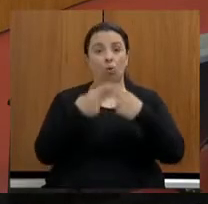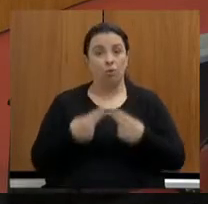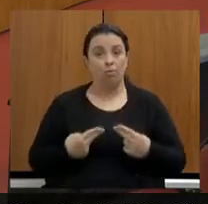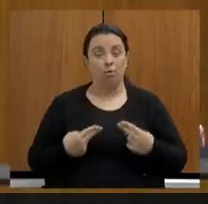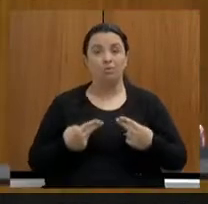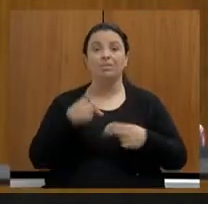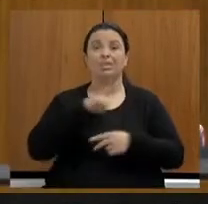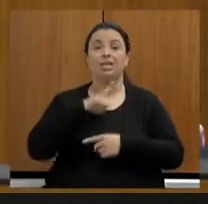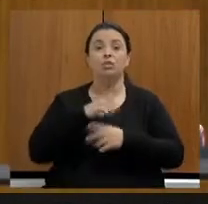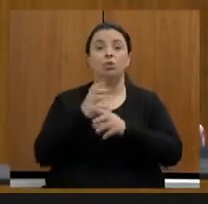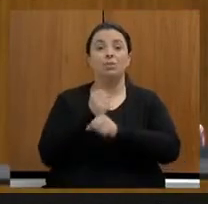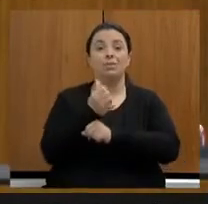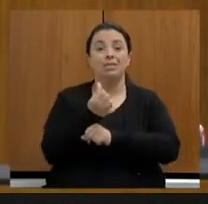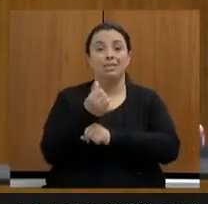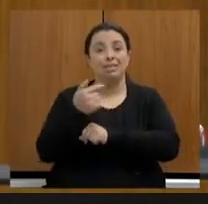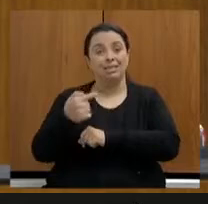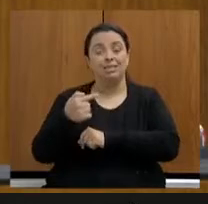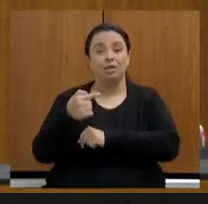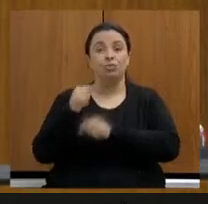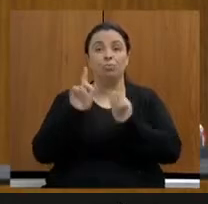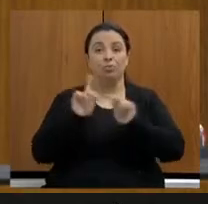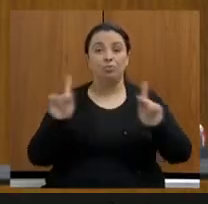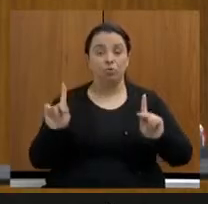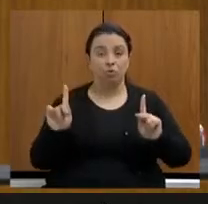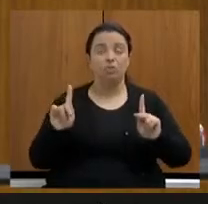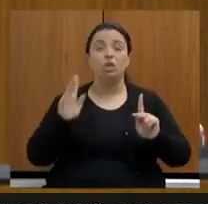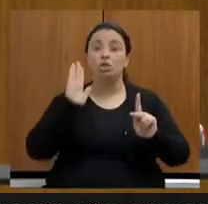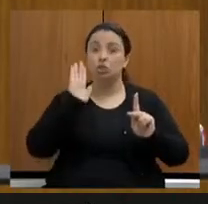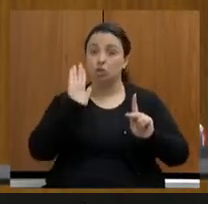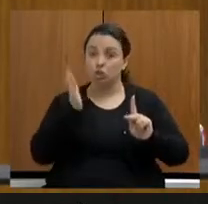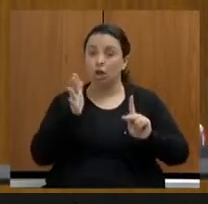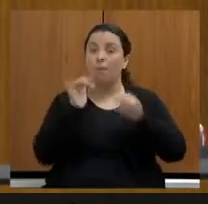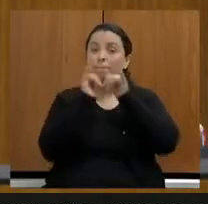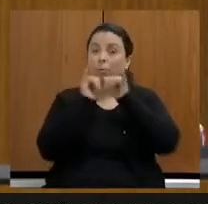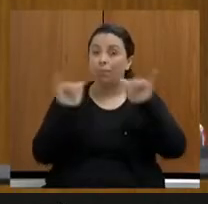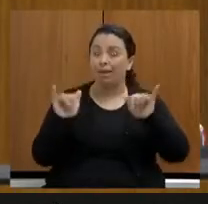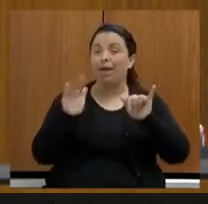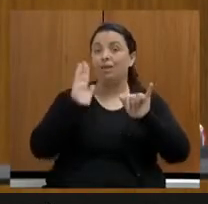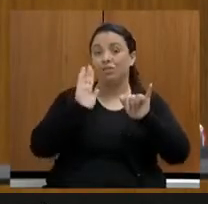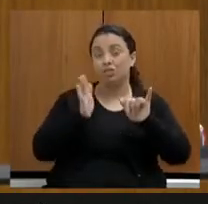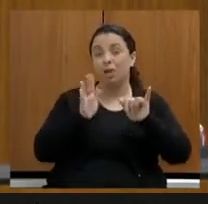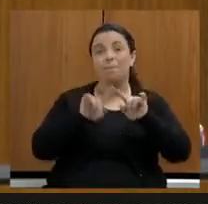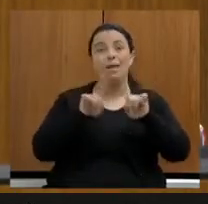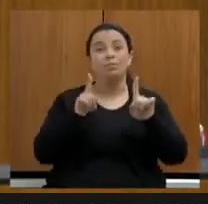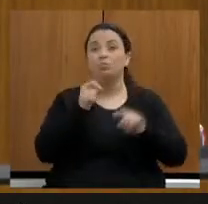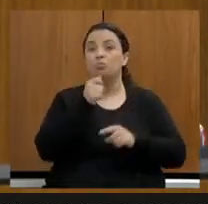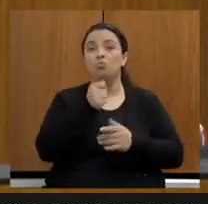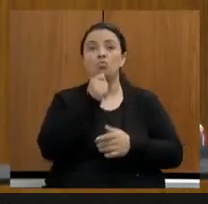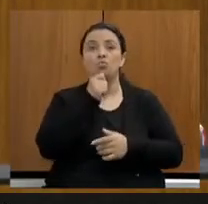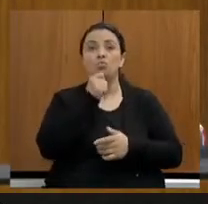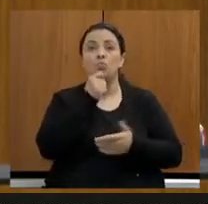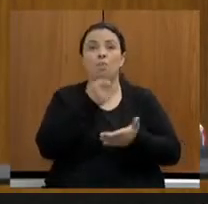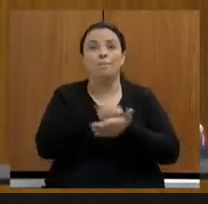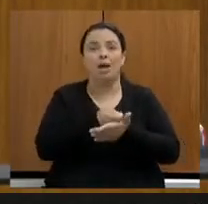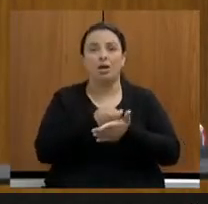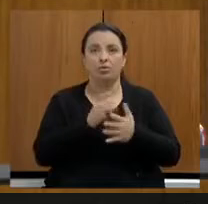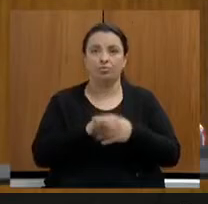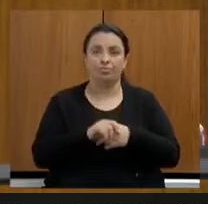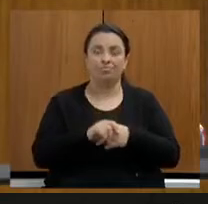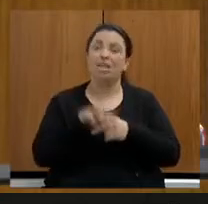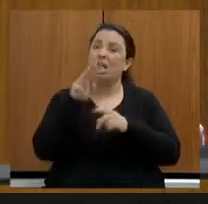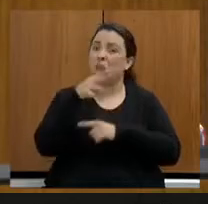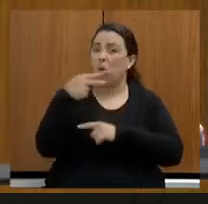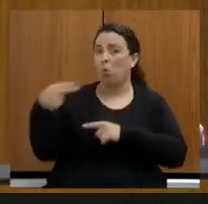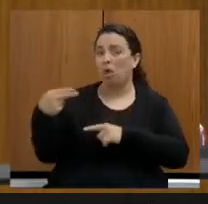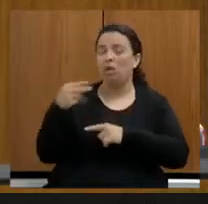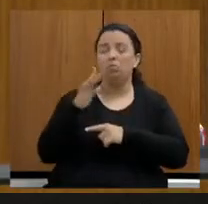publicadas e não foram pagas não entra não tem essa informação correta então nação falando de um